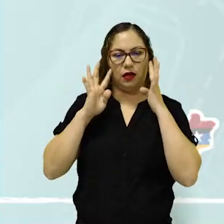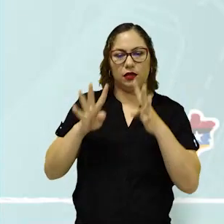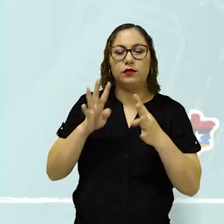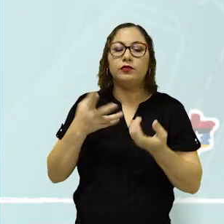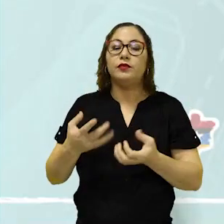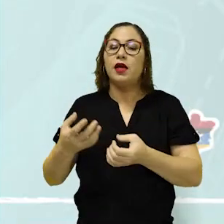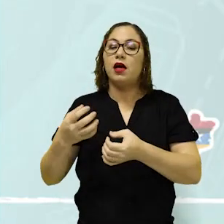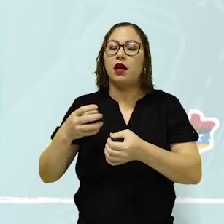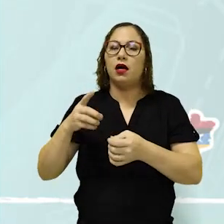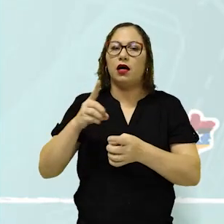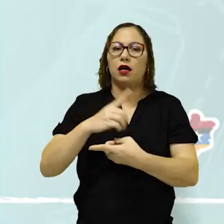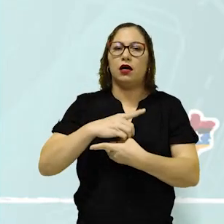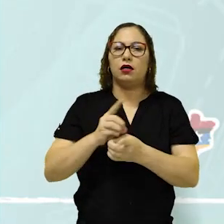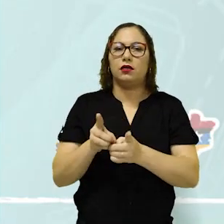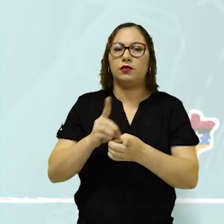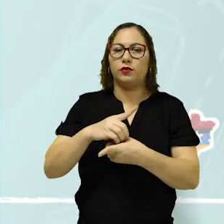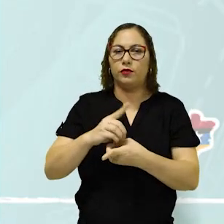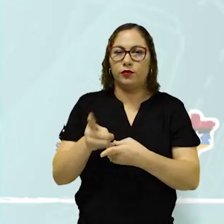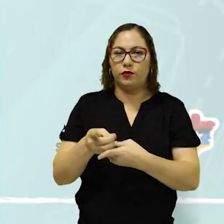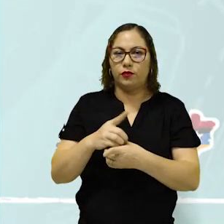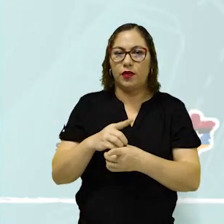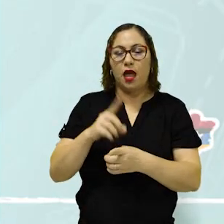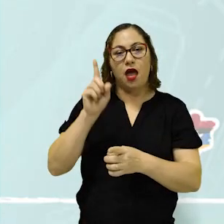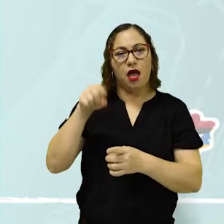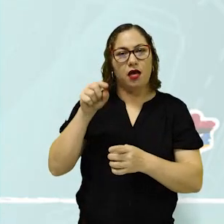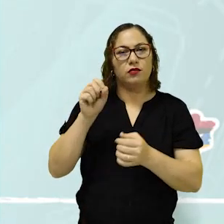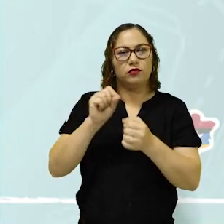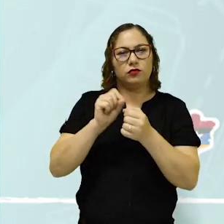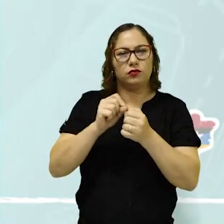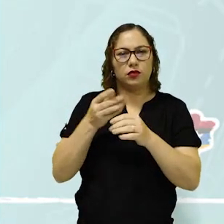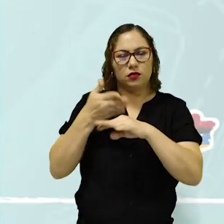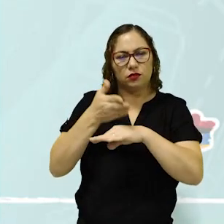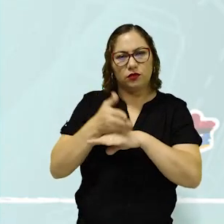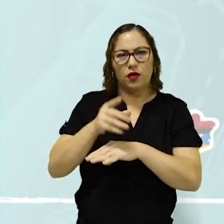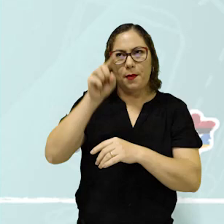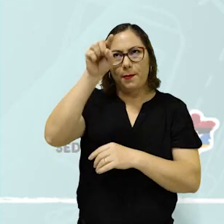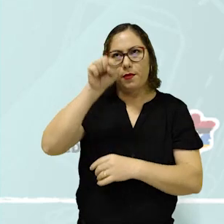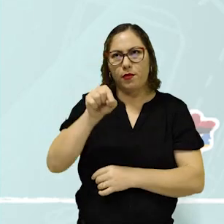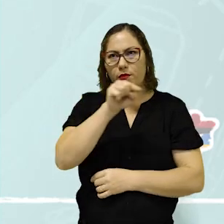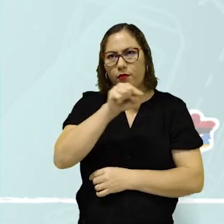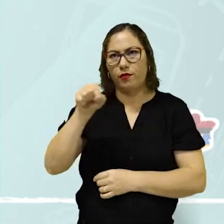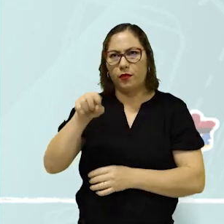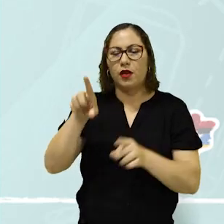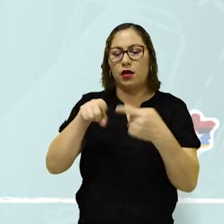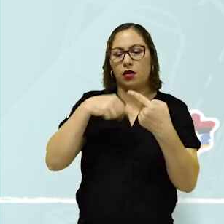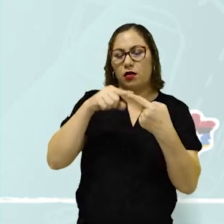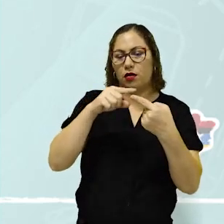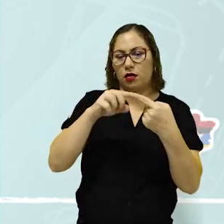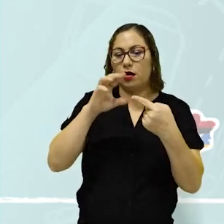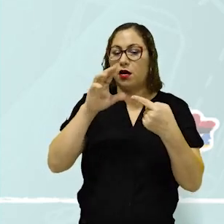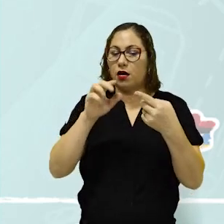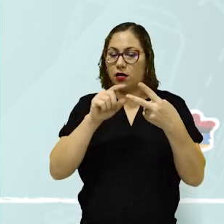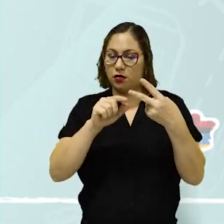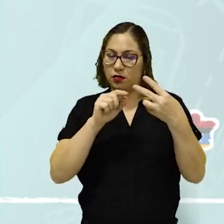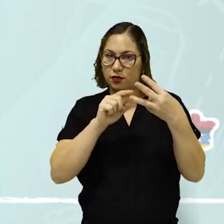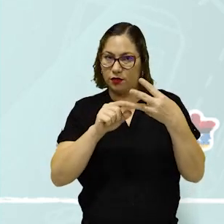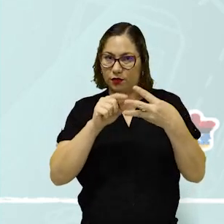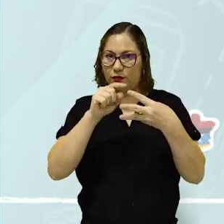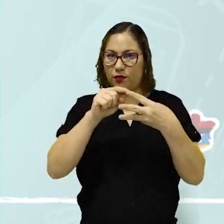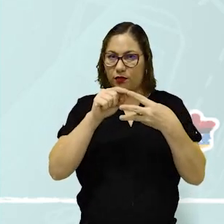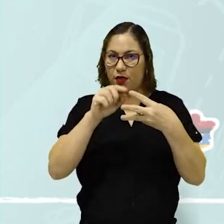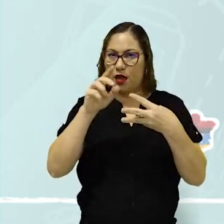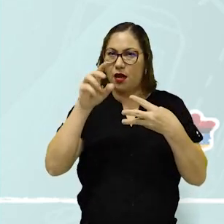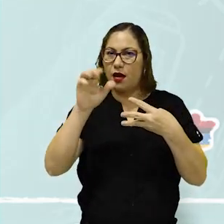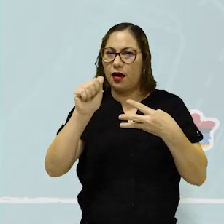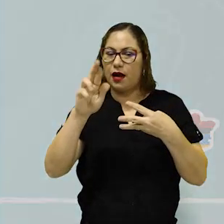A rosa dos ventos é formada por pontos cardeais, colaterais e